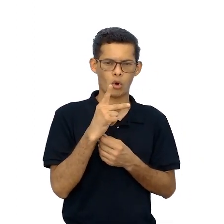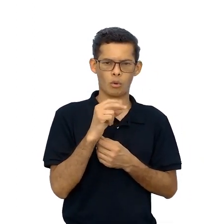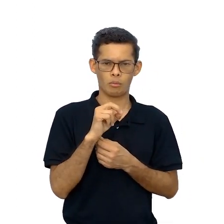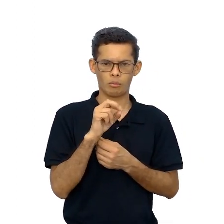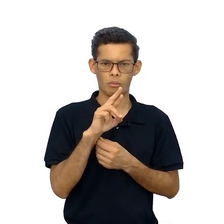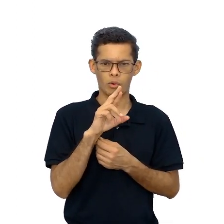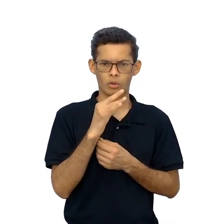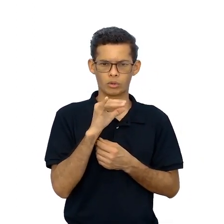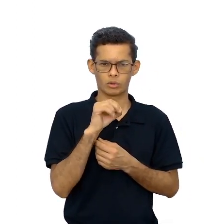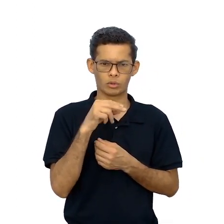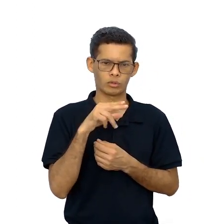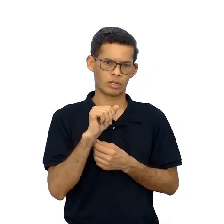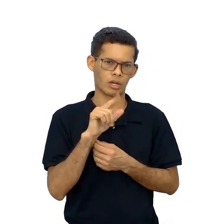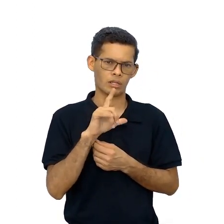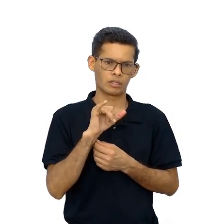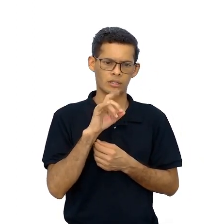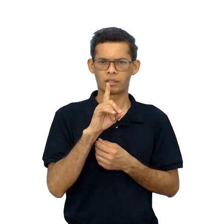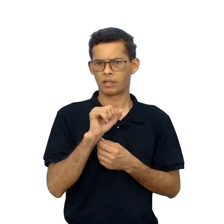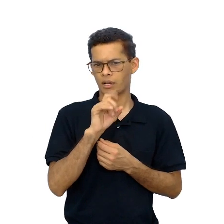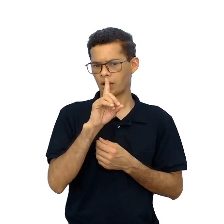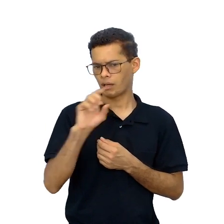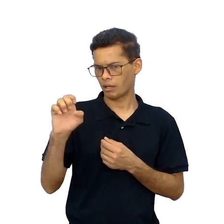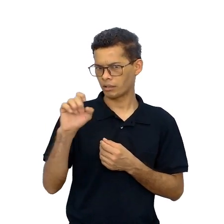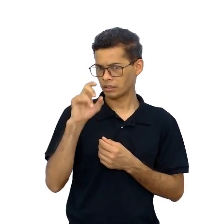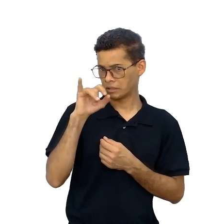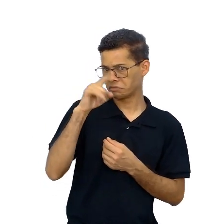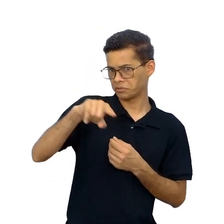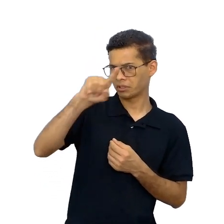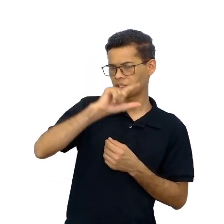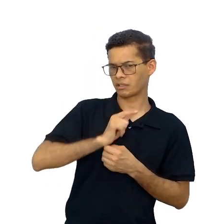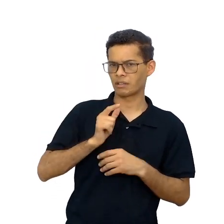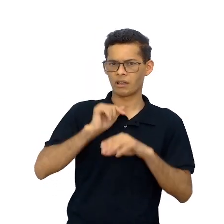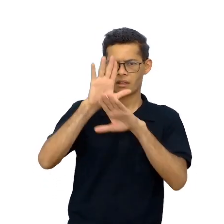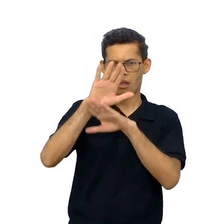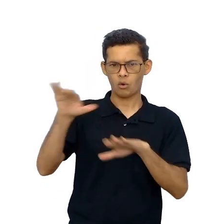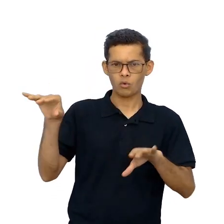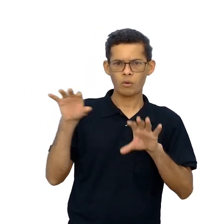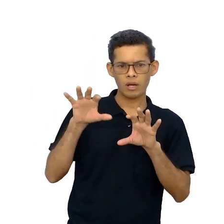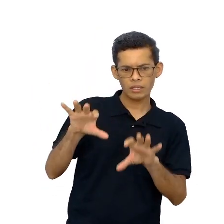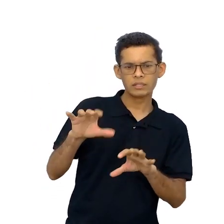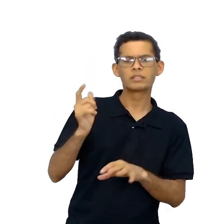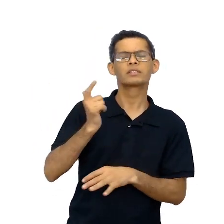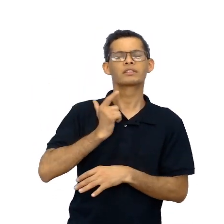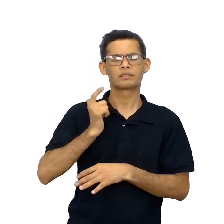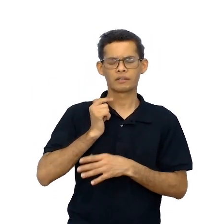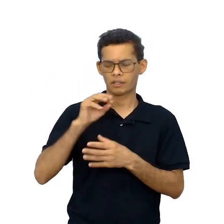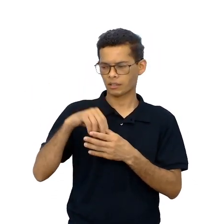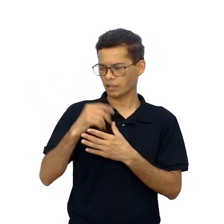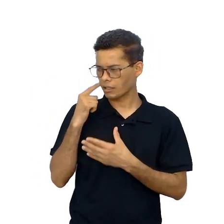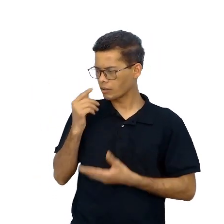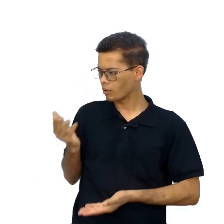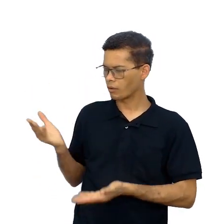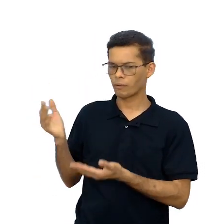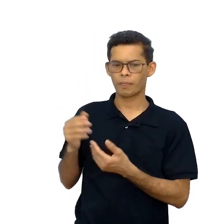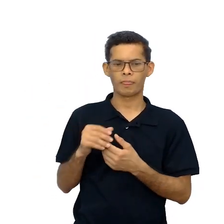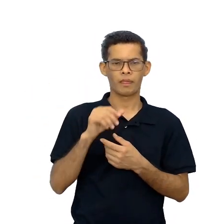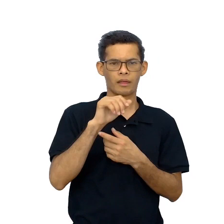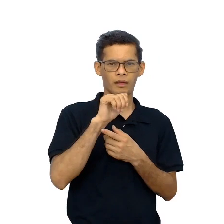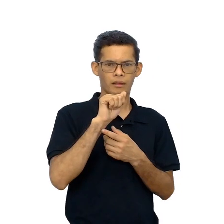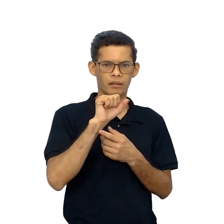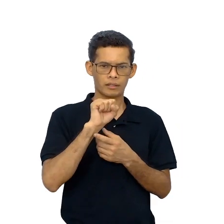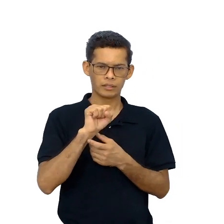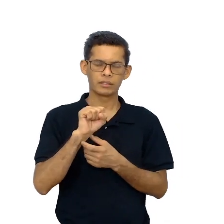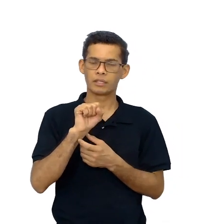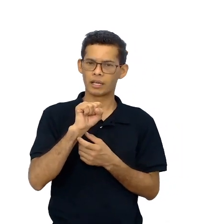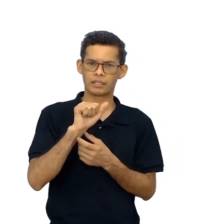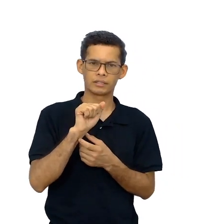vocês tiverem alunos assim, a gente tem, na sequência de atividades 5, volume 2 do 4º trimestre, a gente tem mais atividades que